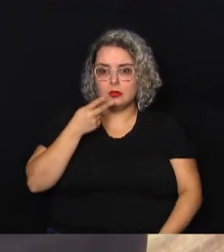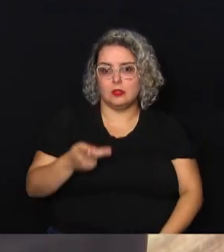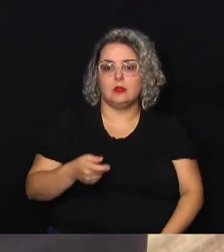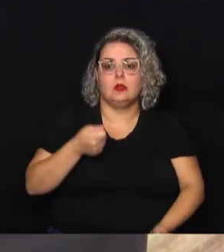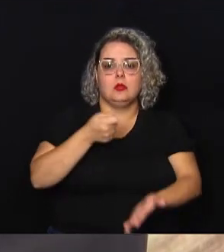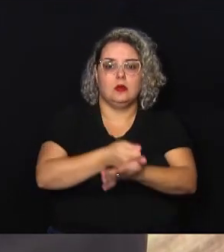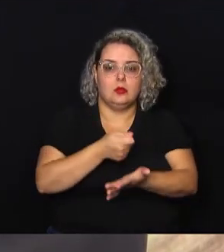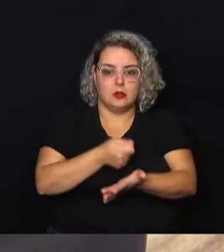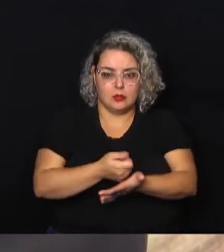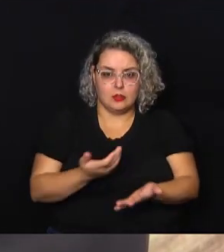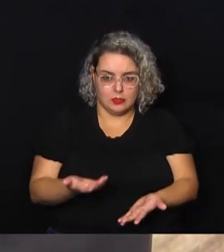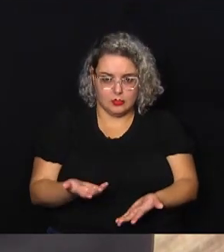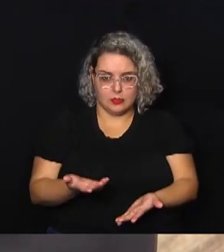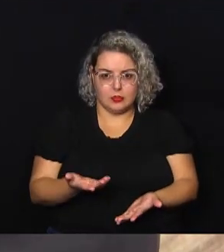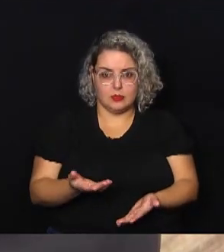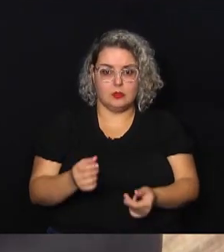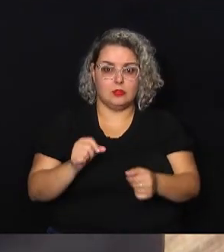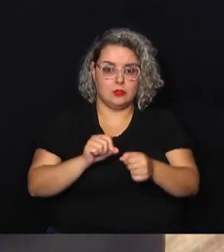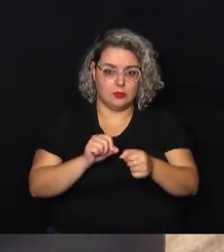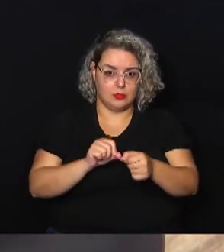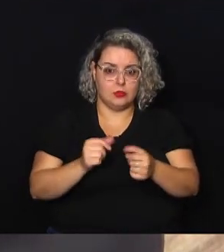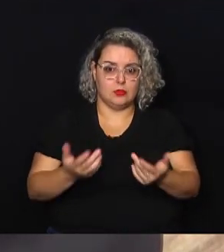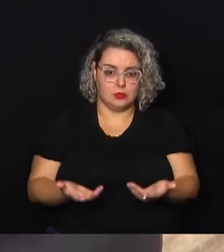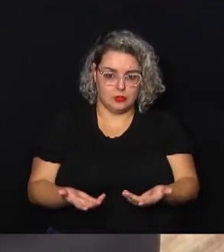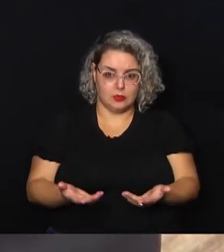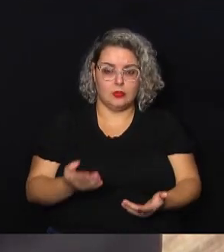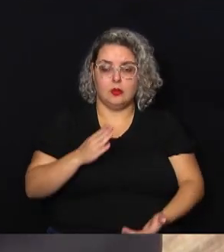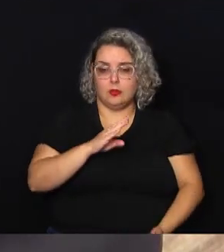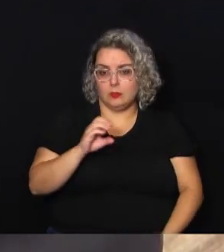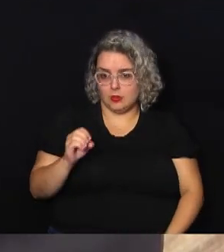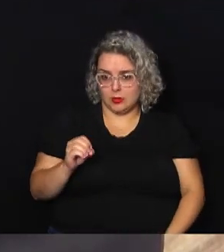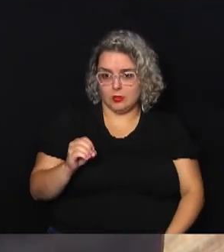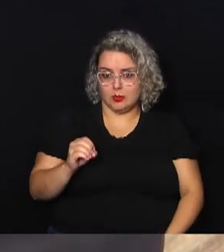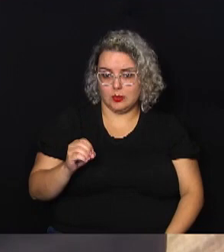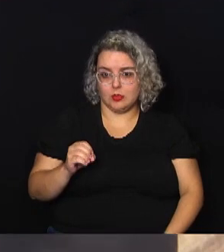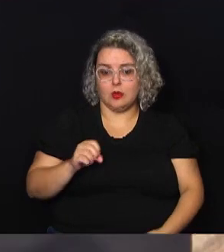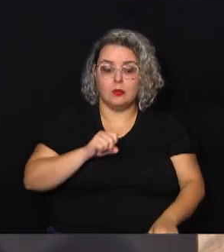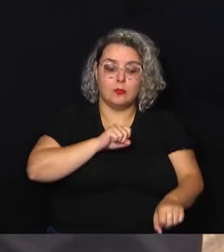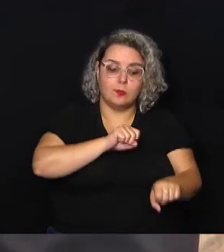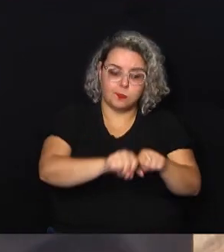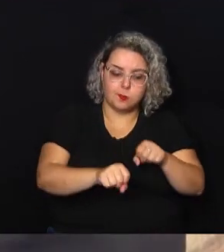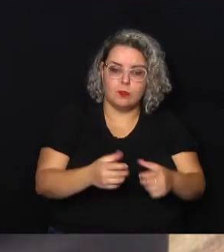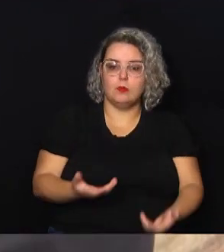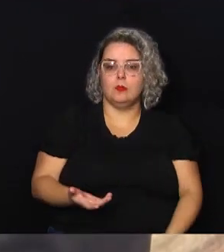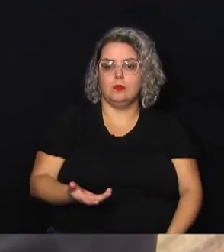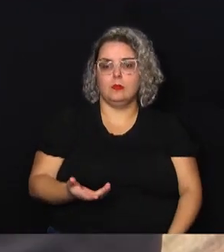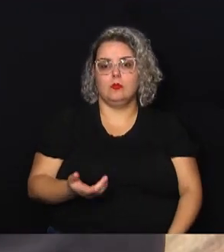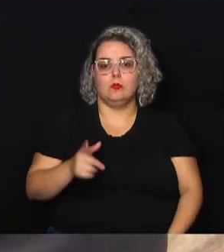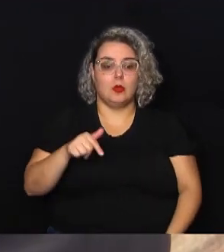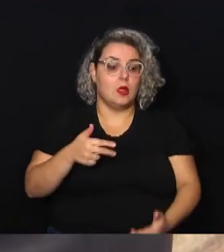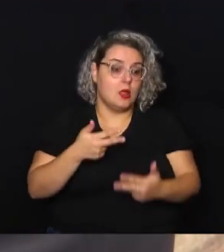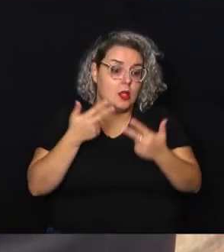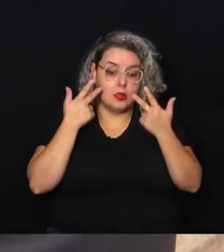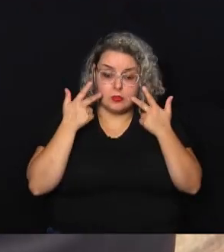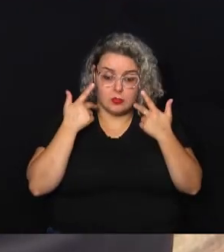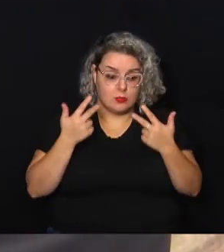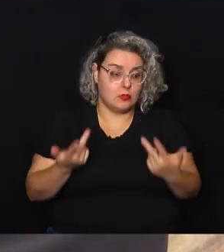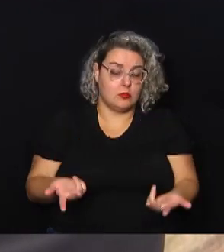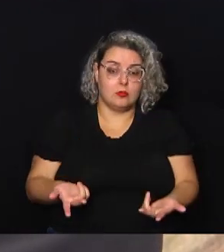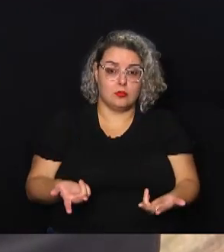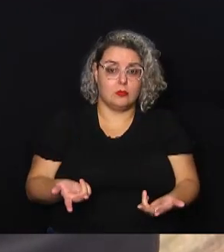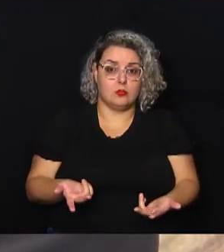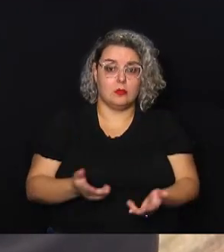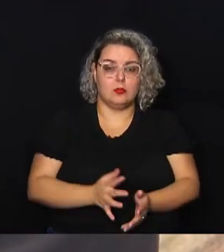obrigatório que se faça o boletim de ocorrência em caso de estupro é uma coisa normal uma coisa natural